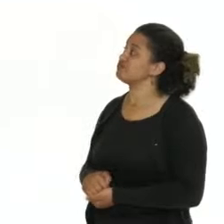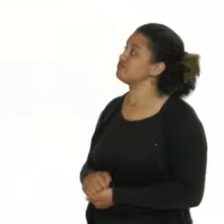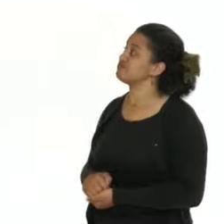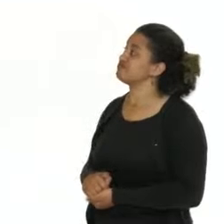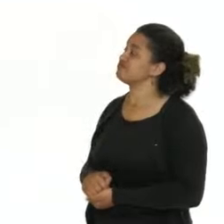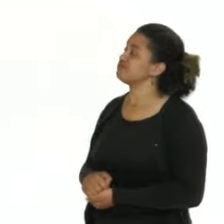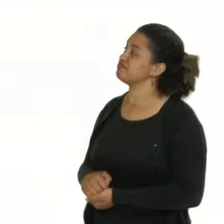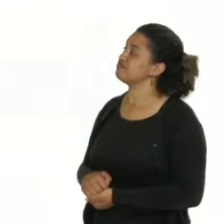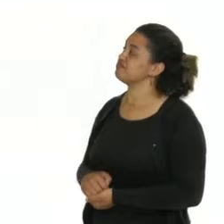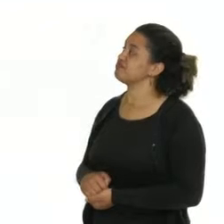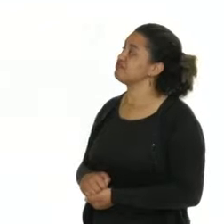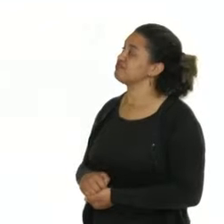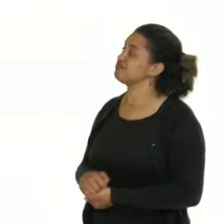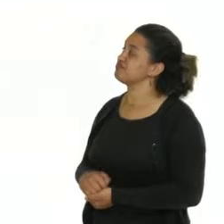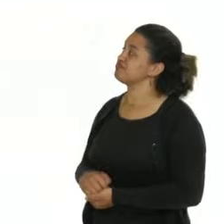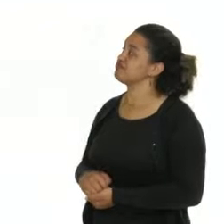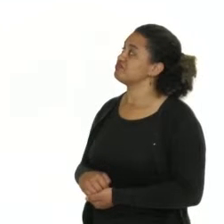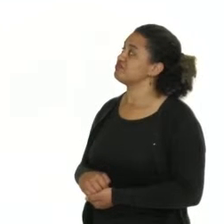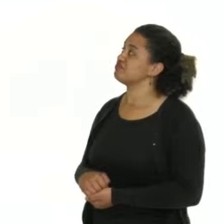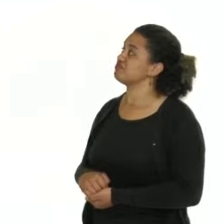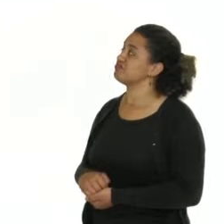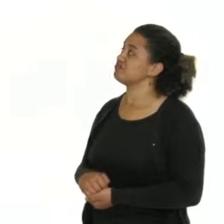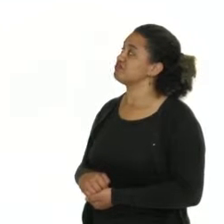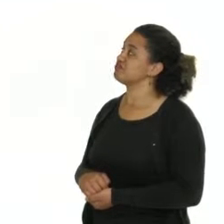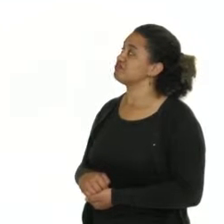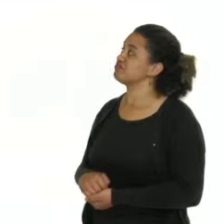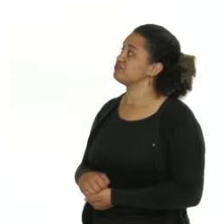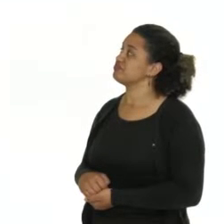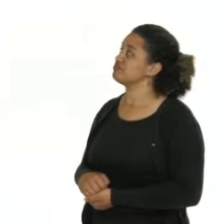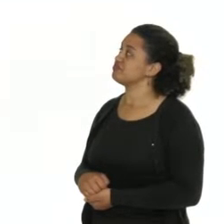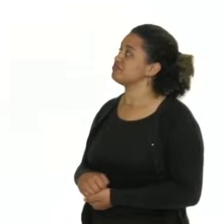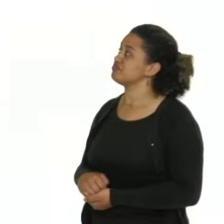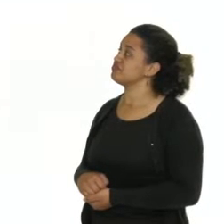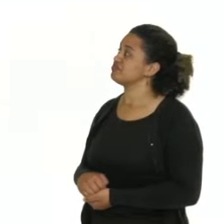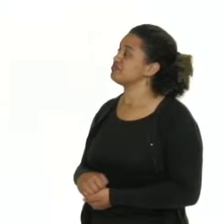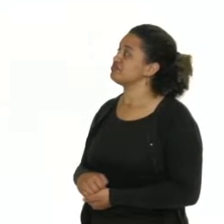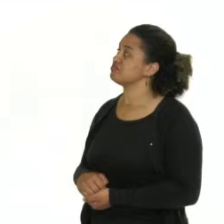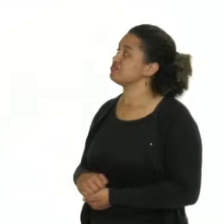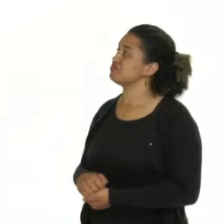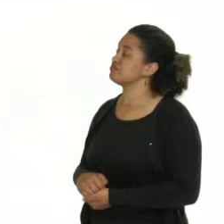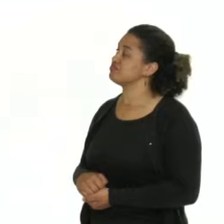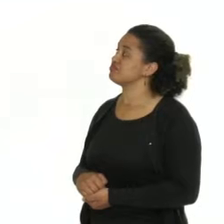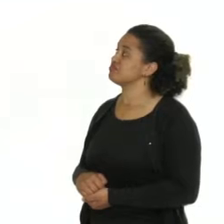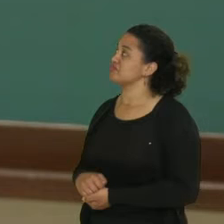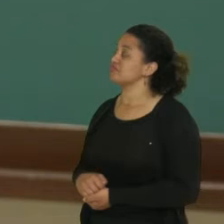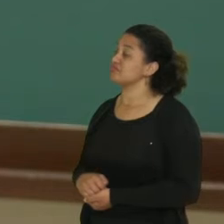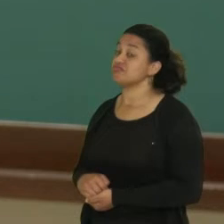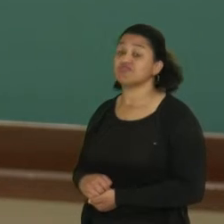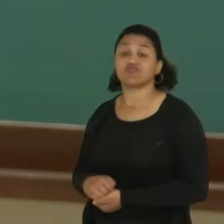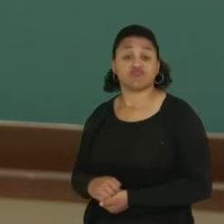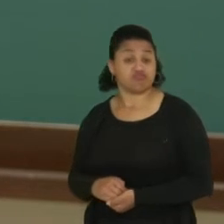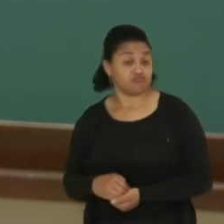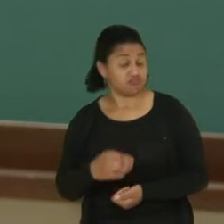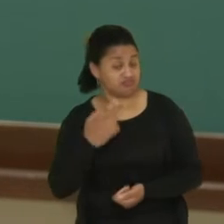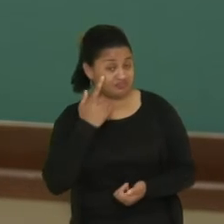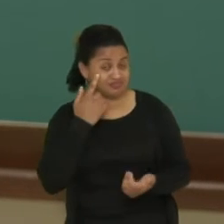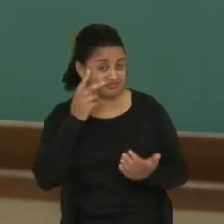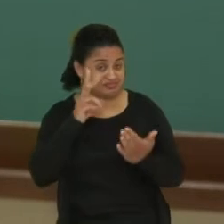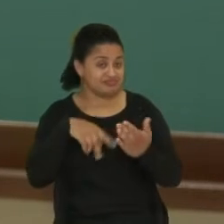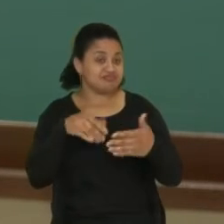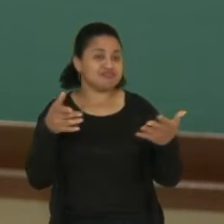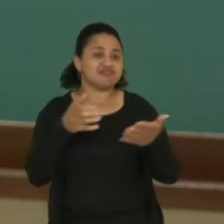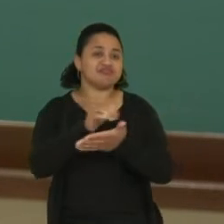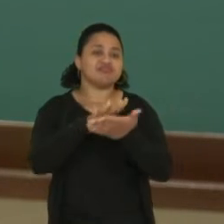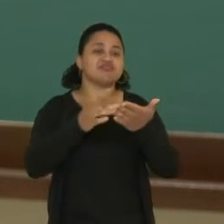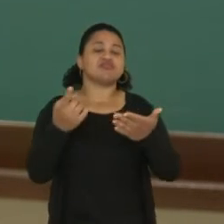da Semana de Arte Moderna, mas foi impedida pelo marido. A atividade 1 pressupõe